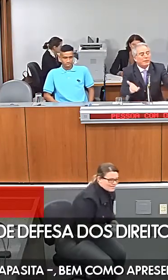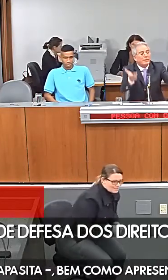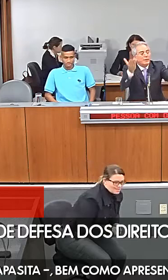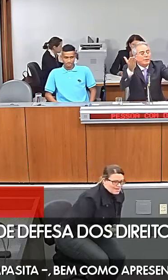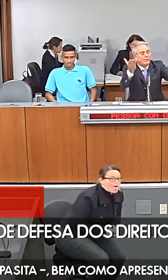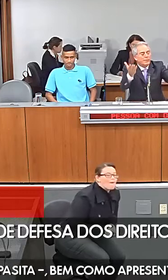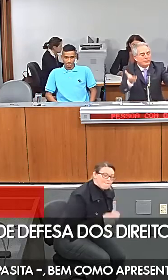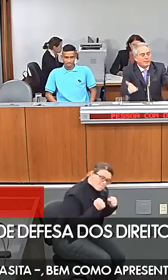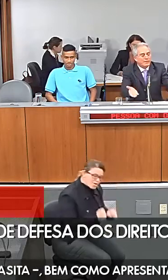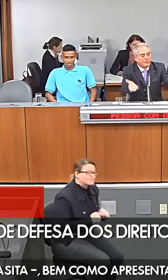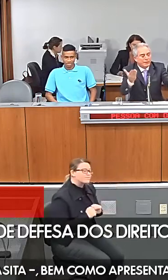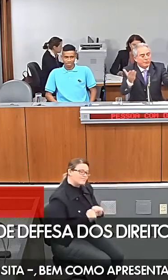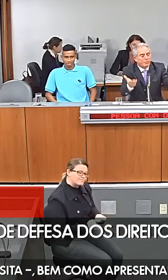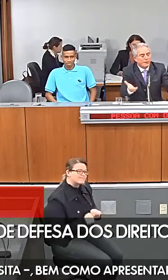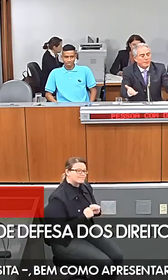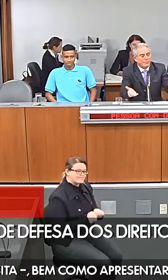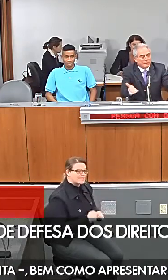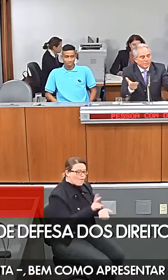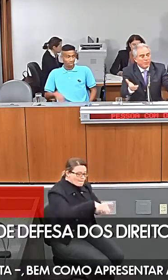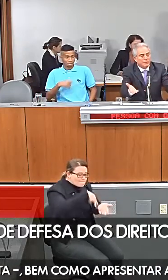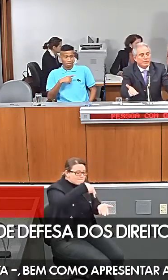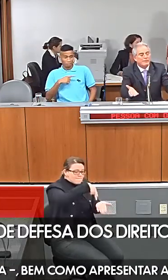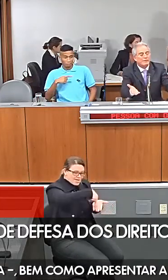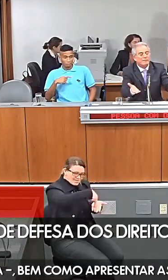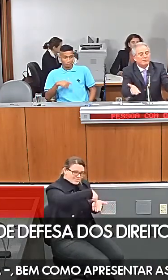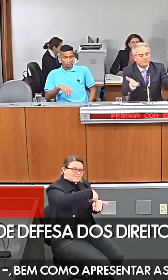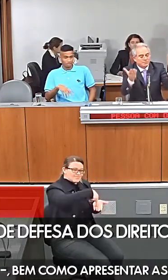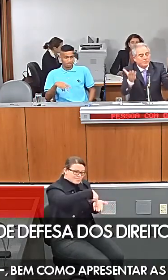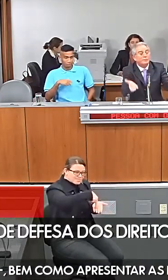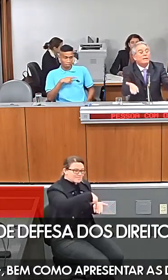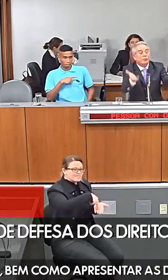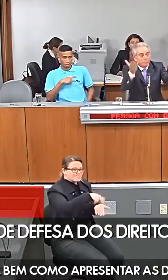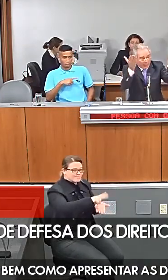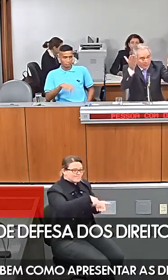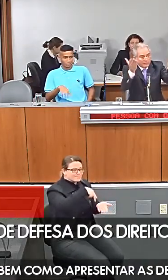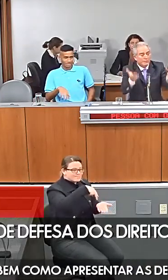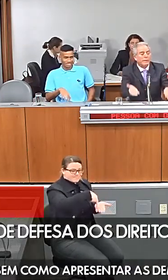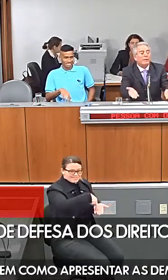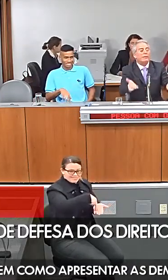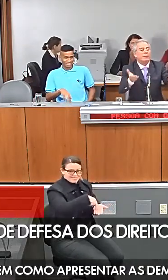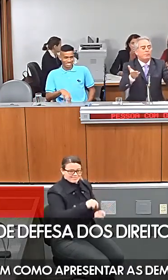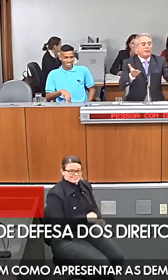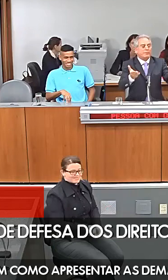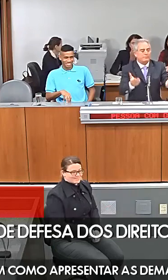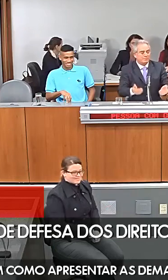Ok. Se ela quiser ficar de pé também, ela pode, se ela quiser. Fica de pé.